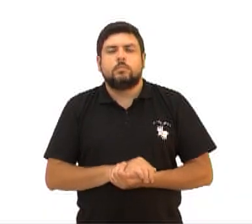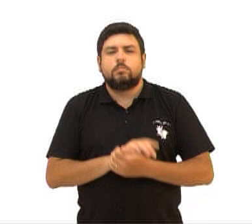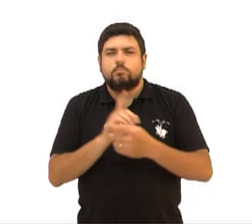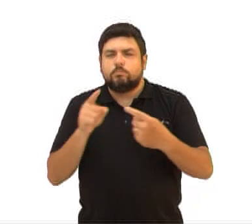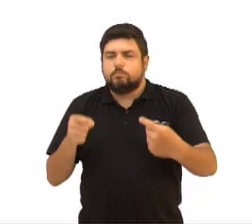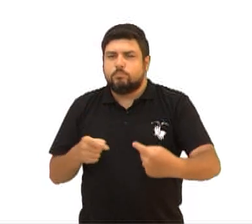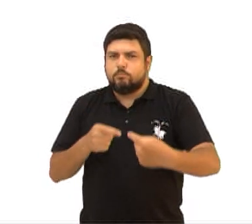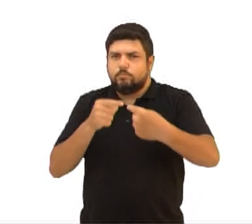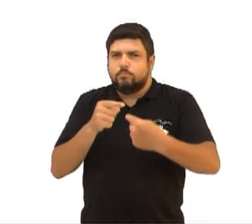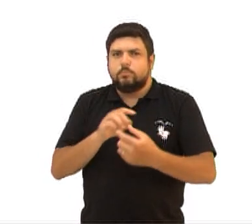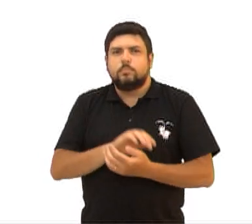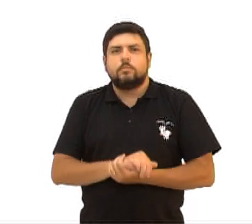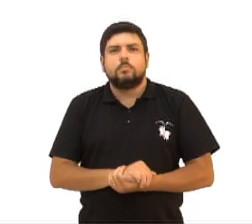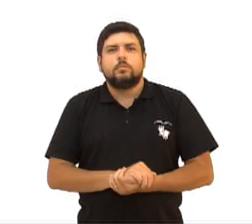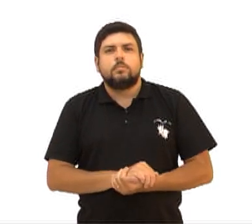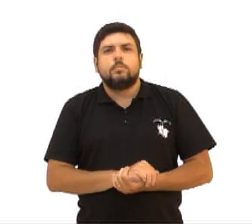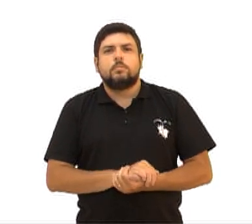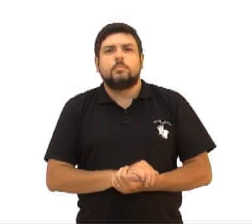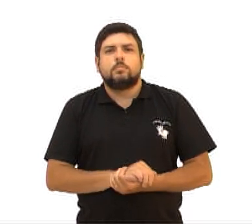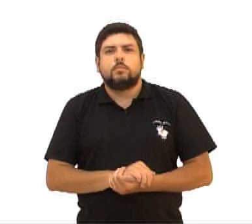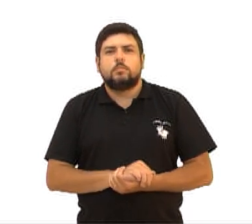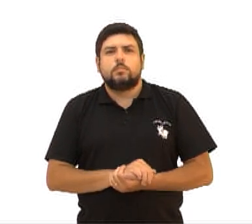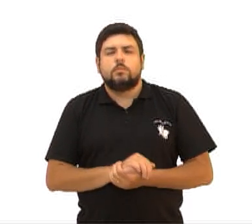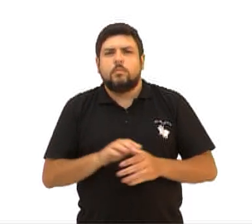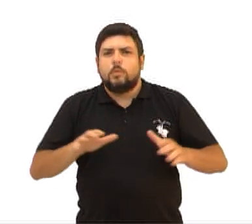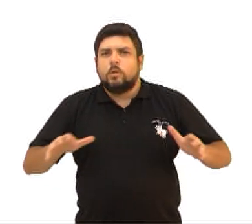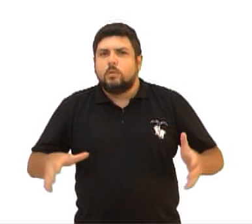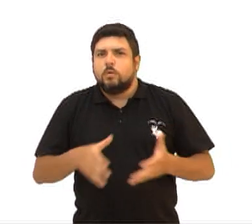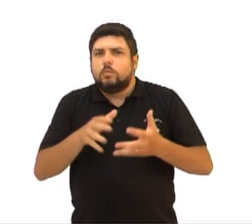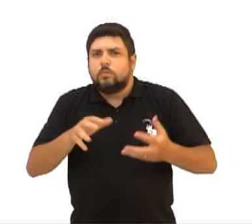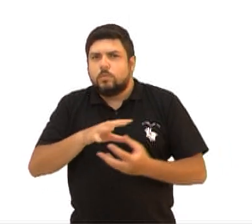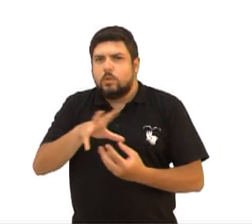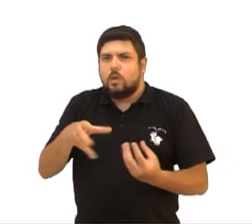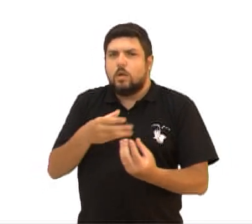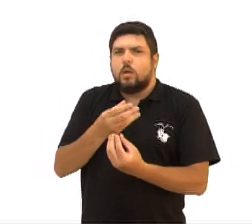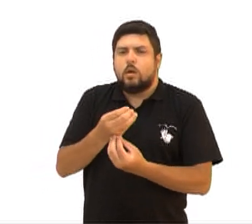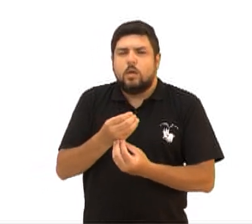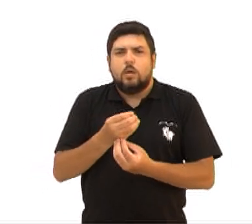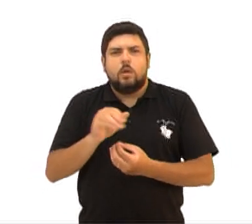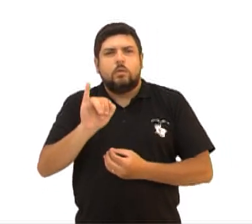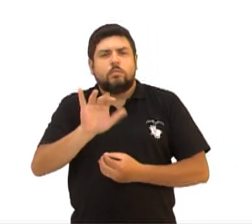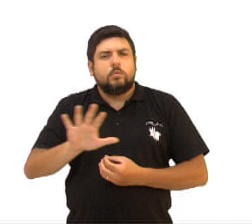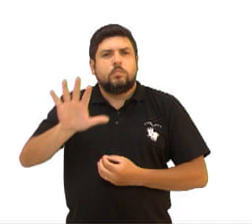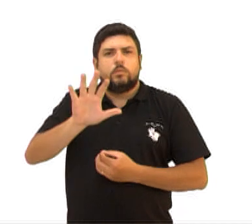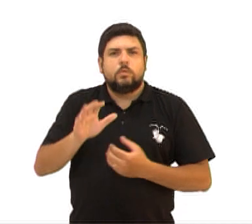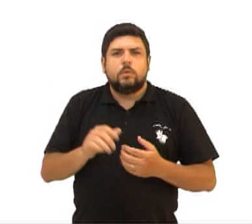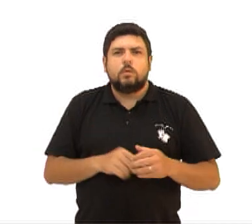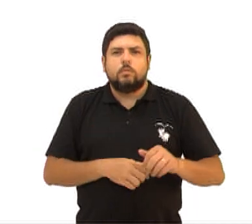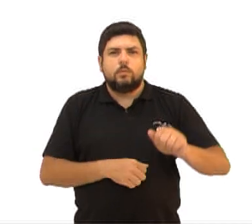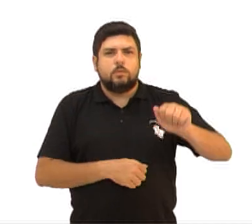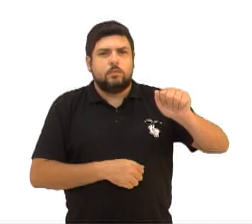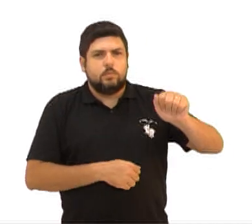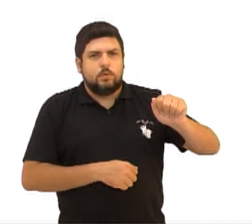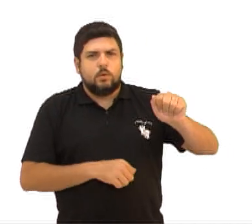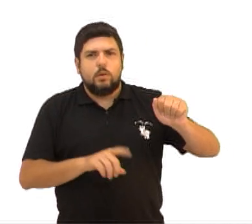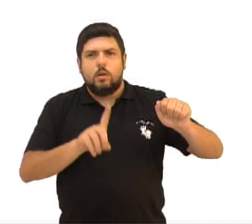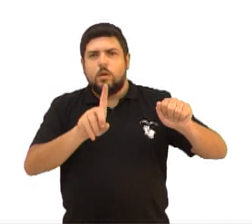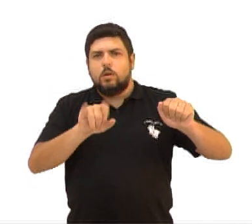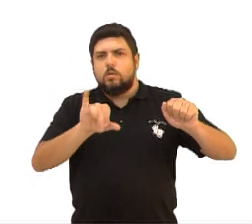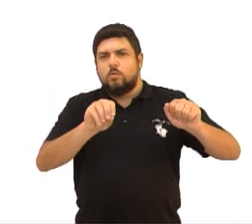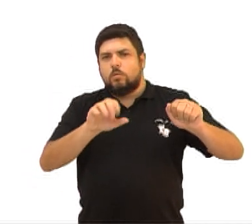Quiz. O impulso que gera a arte figurativa é, letra A,